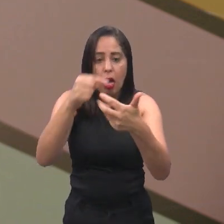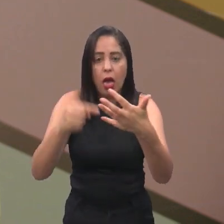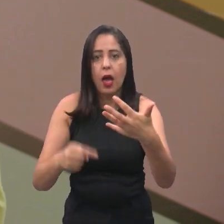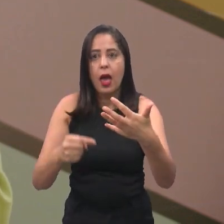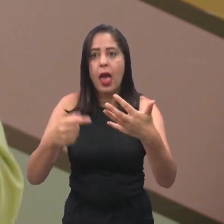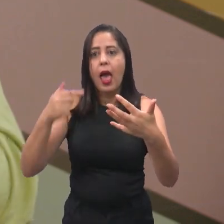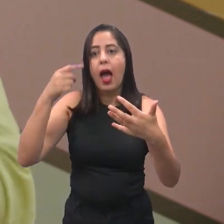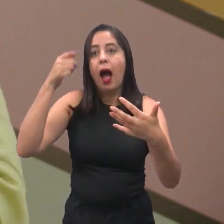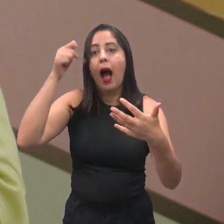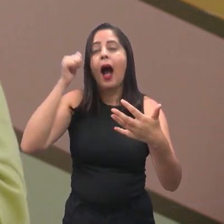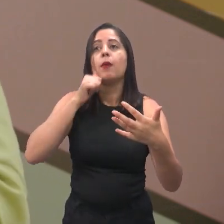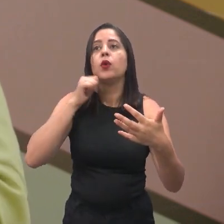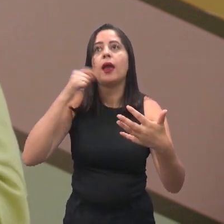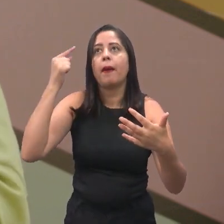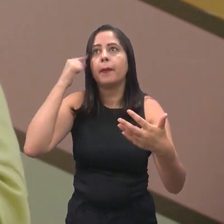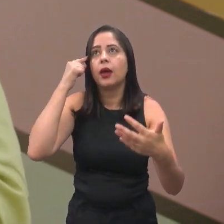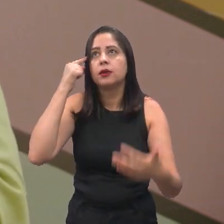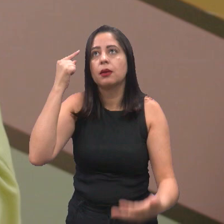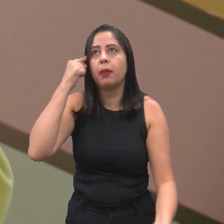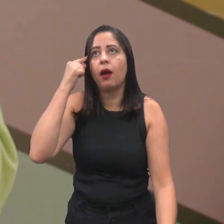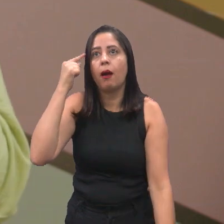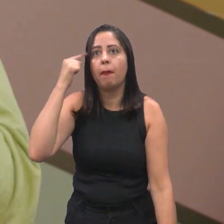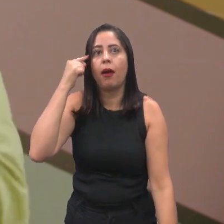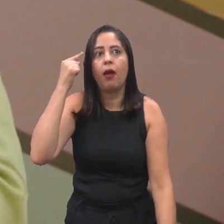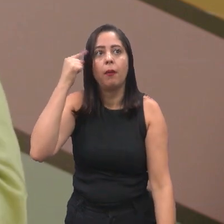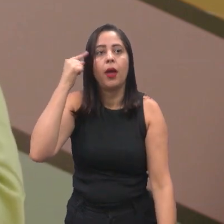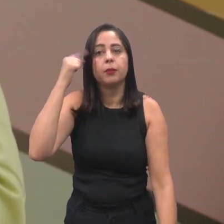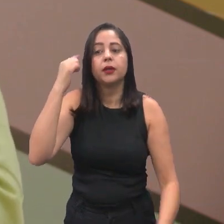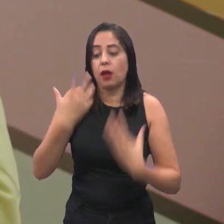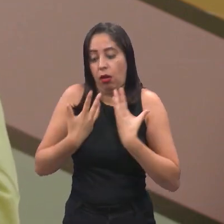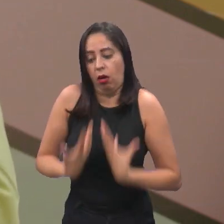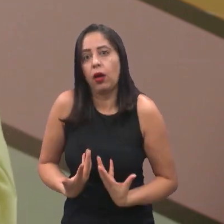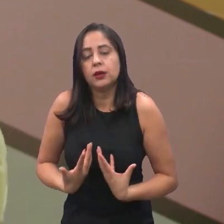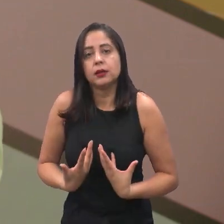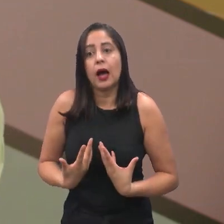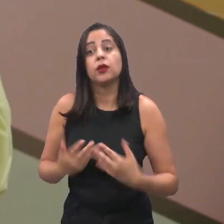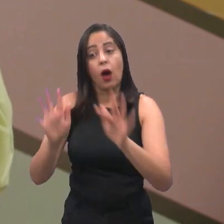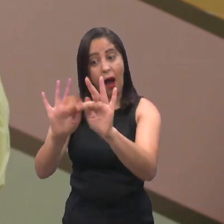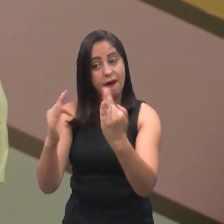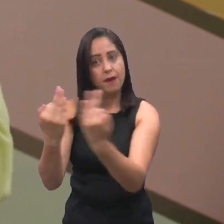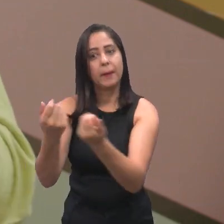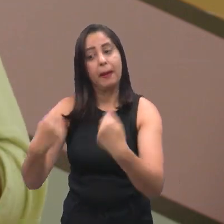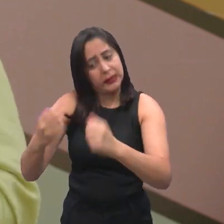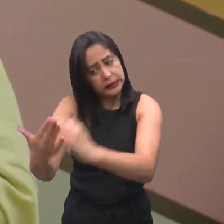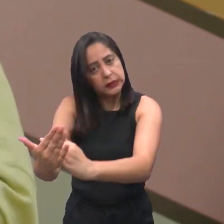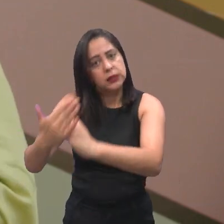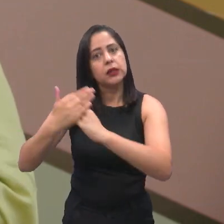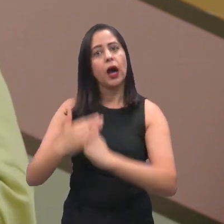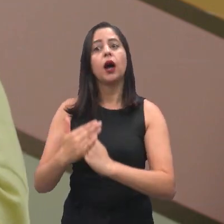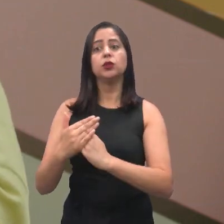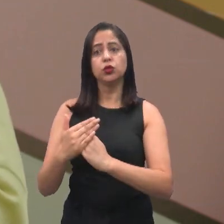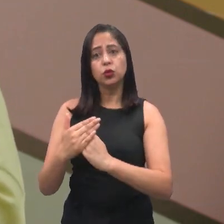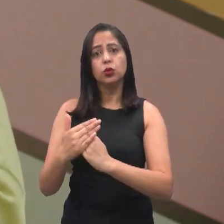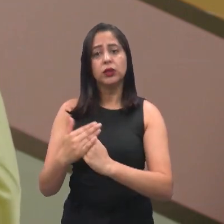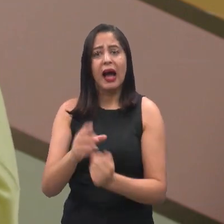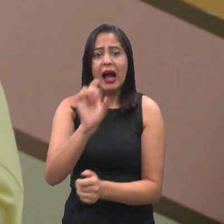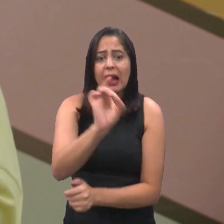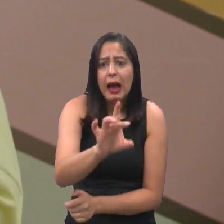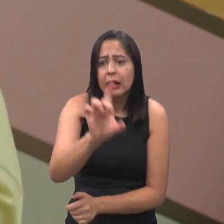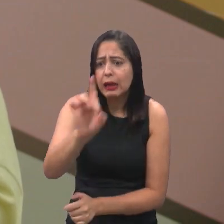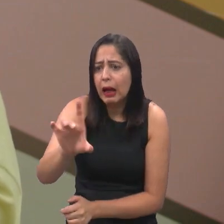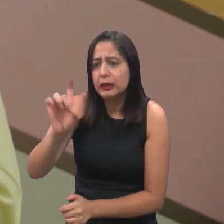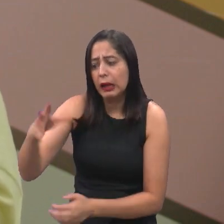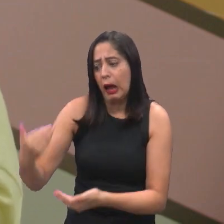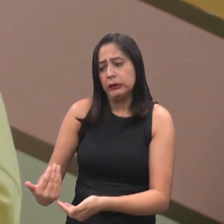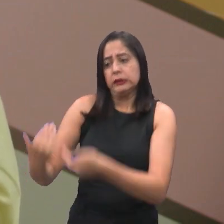essa sobrecarga. Como os amigos podem contribuir e como a família pode contribuir? Assumindo responsabilidades